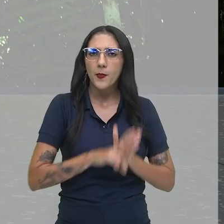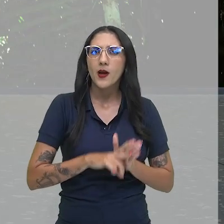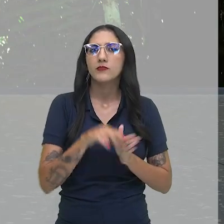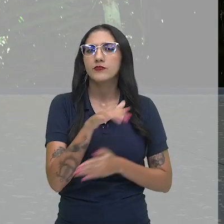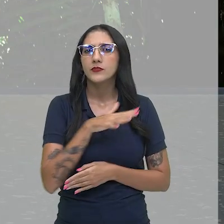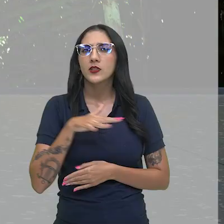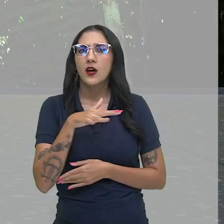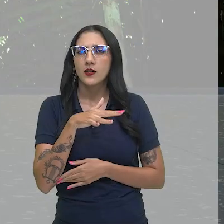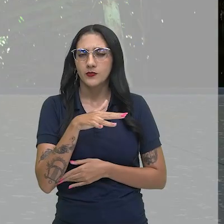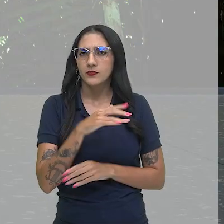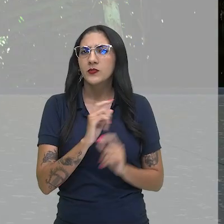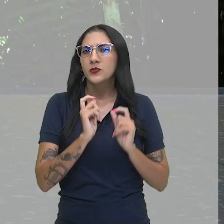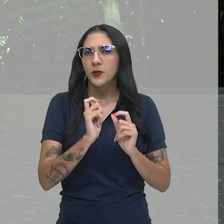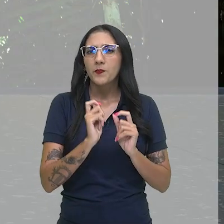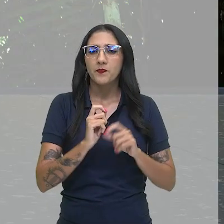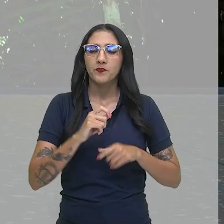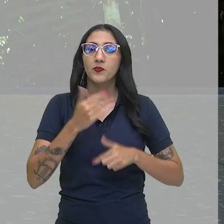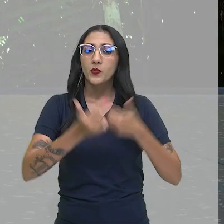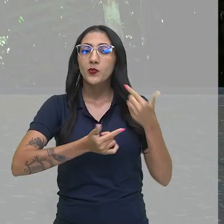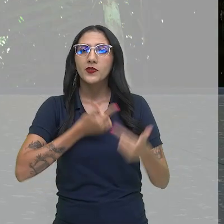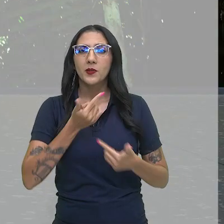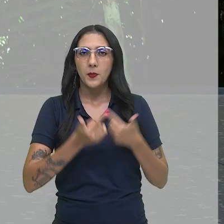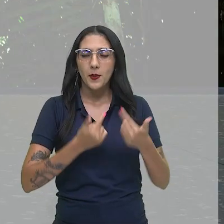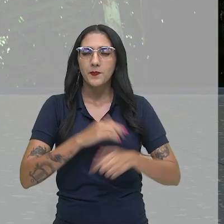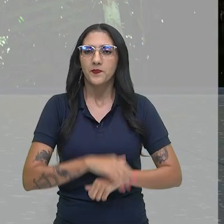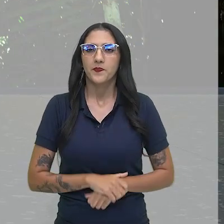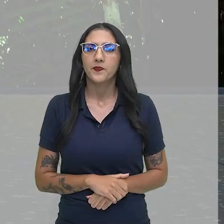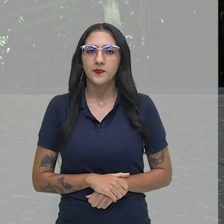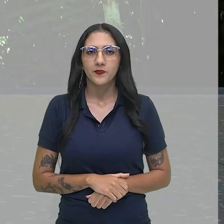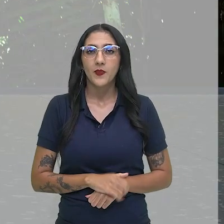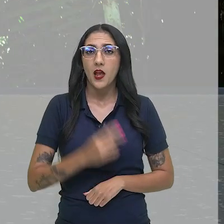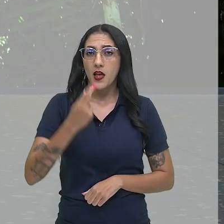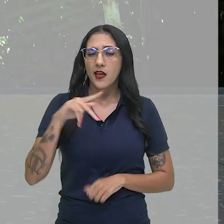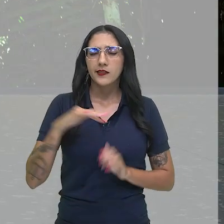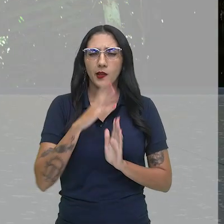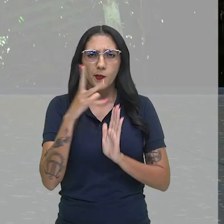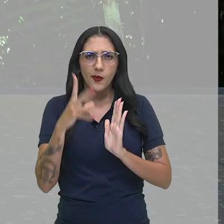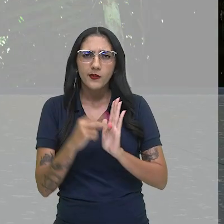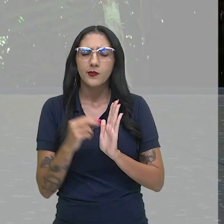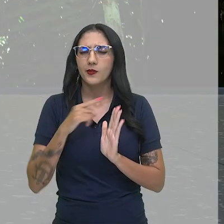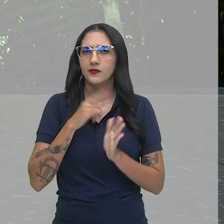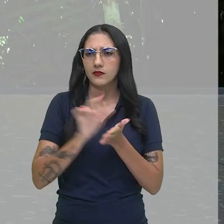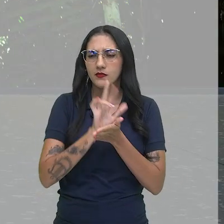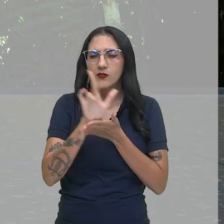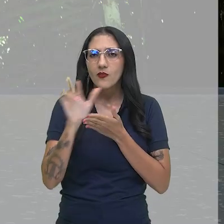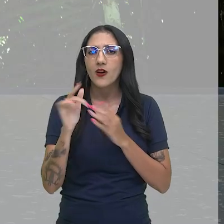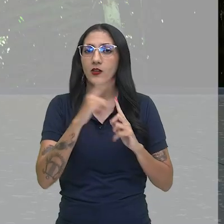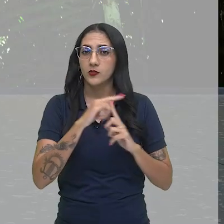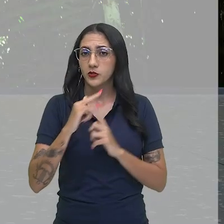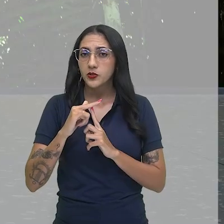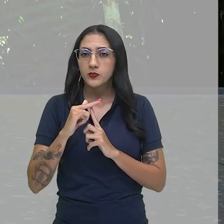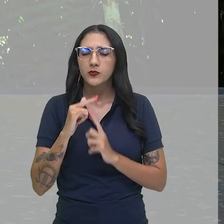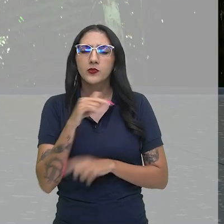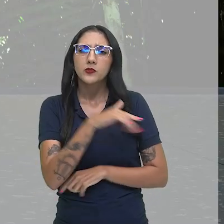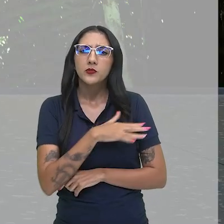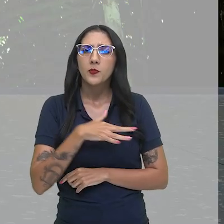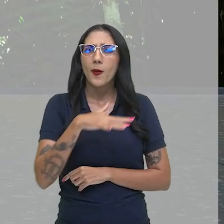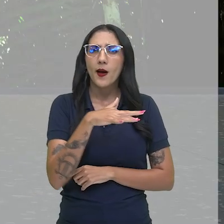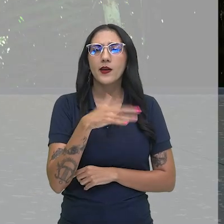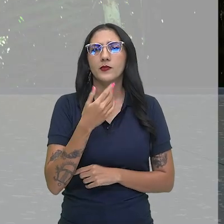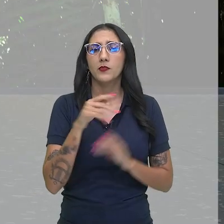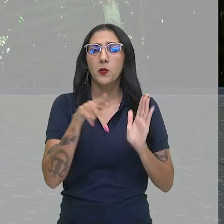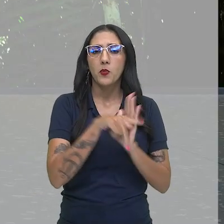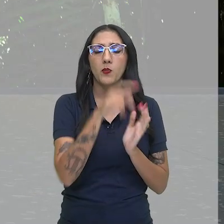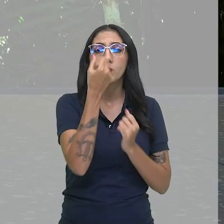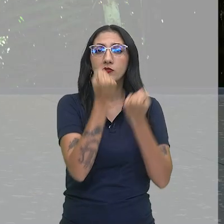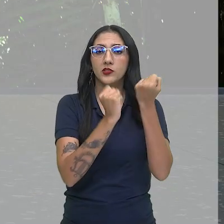qual? O trabalho. E aqui na Amazônia, a gente convive com diferentes realidades. De um lado, a gente tem o Distrito